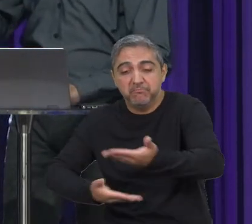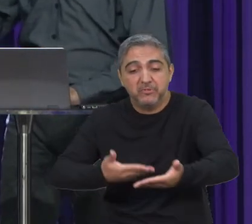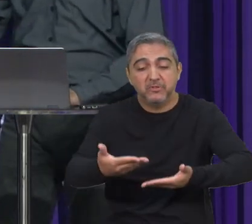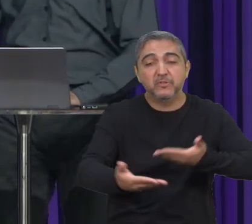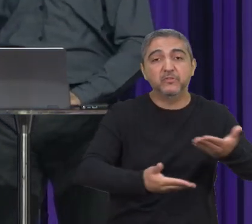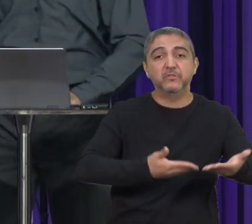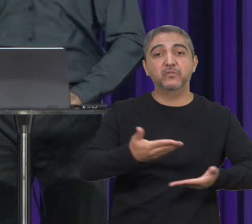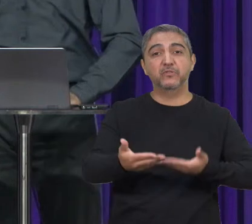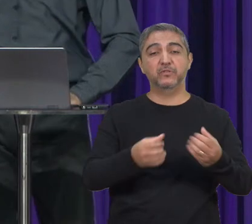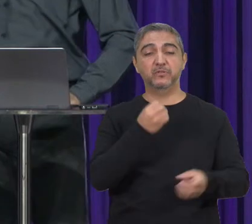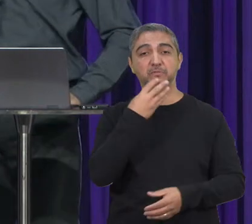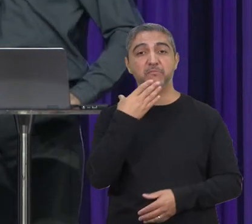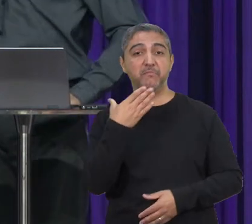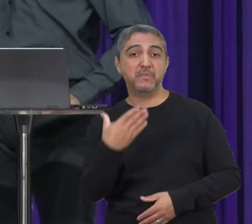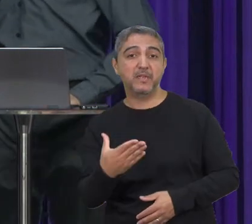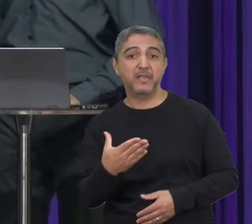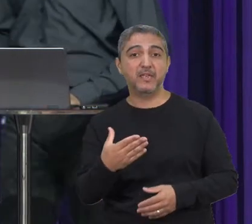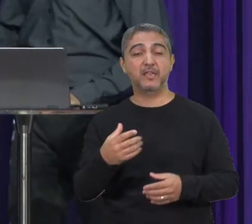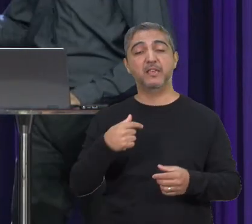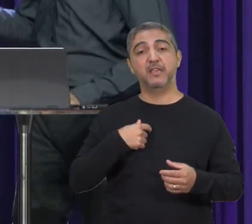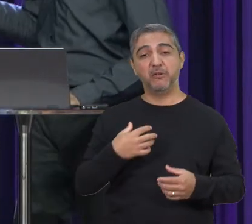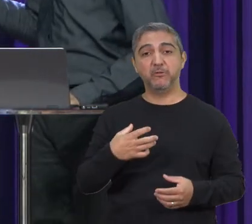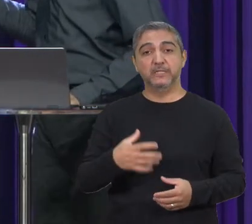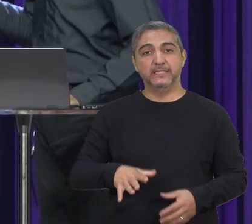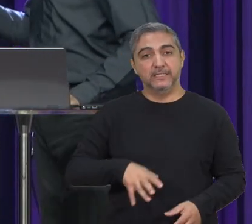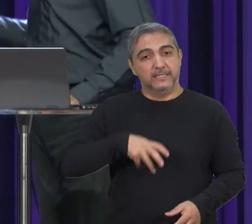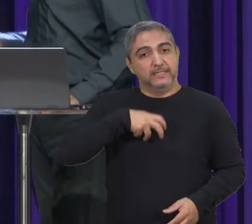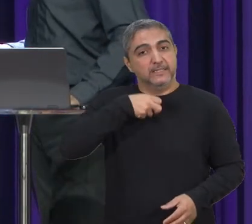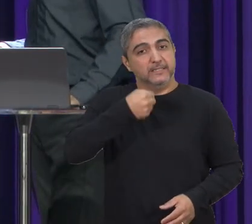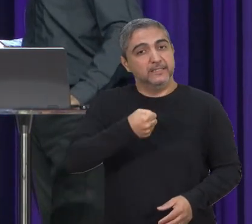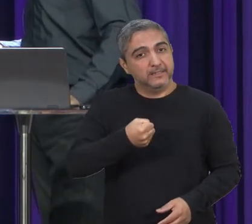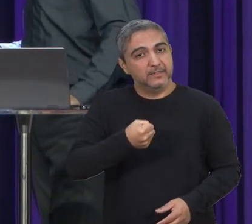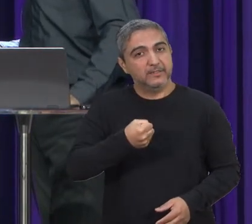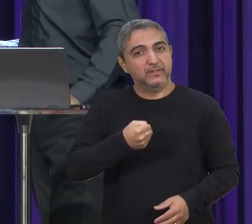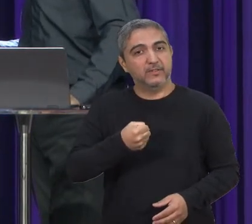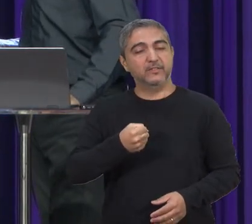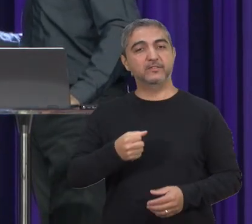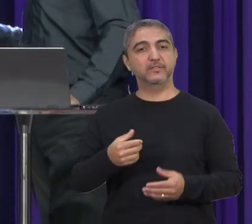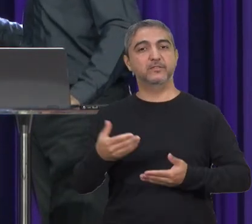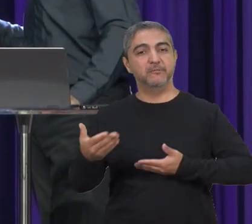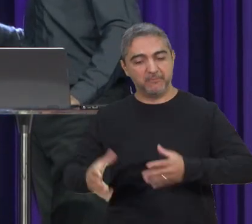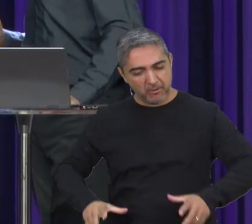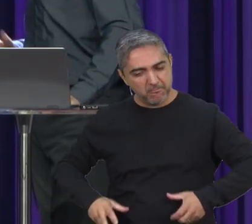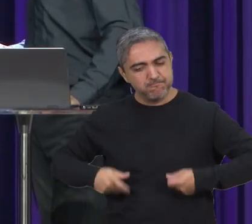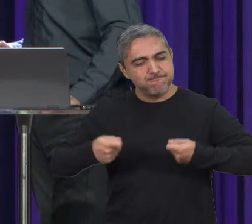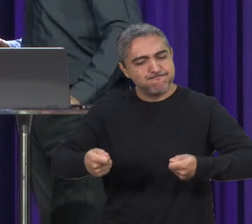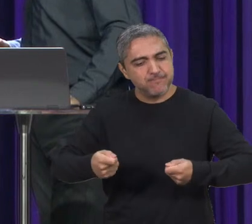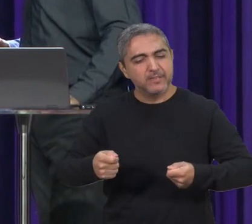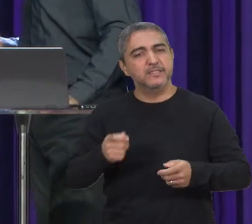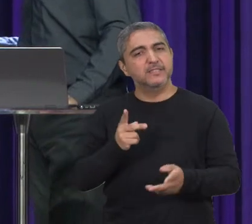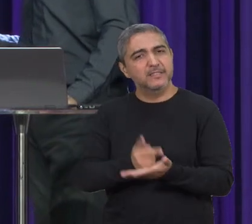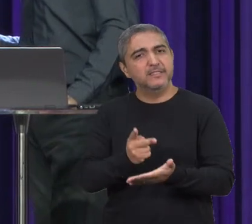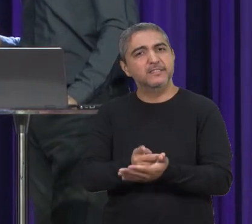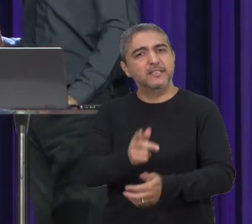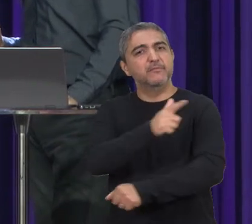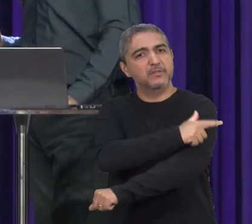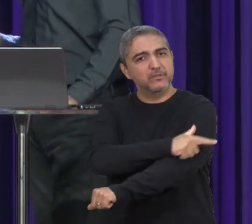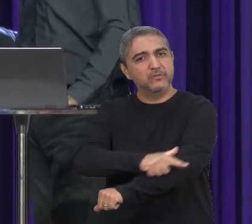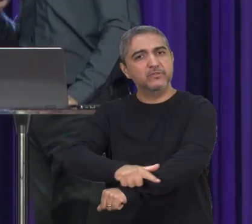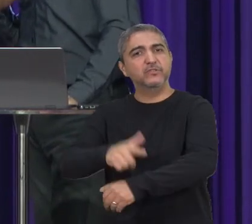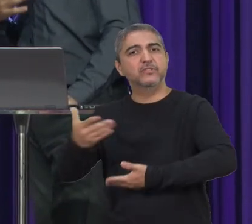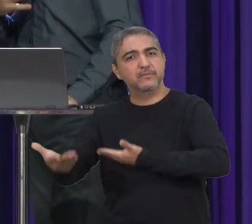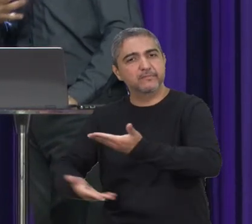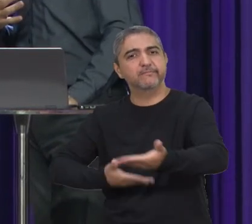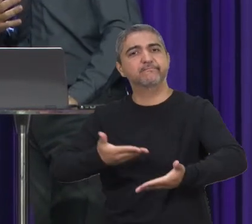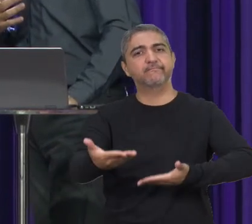Eu faço um grande esforço nesse sentido. Então, eu diria que talvez essa seria uma das